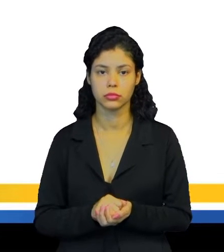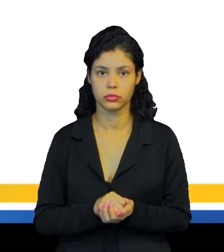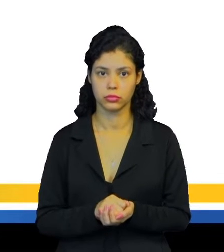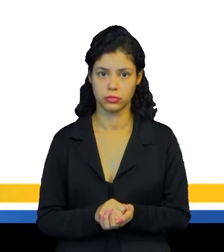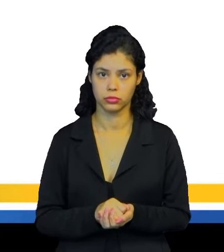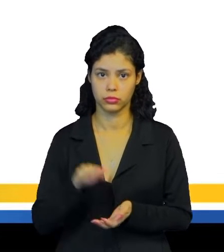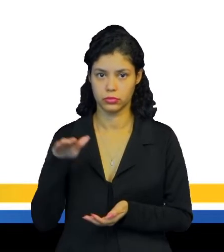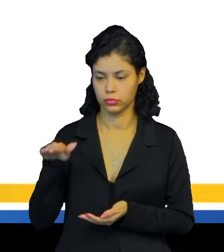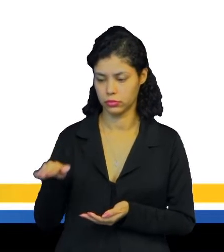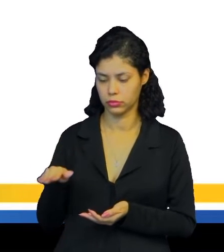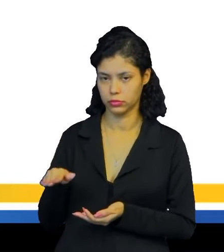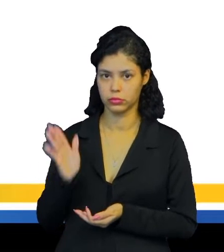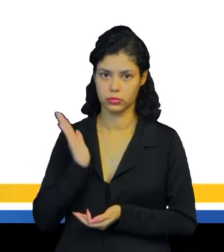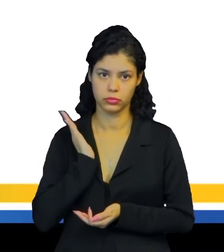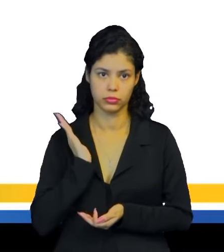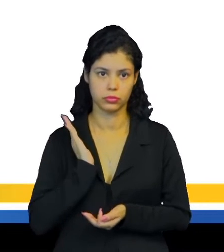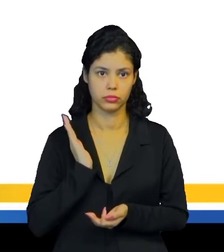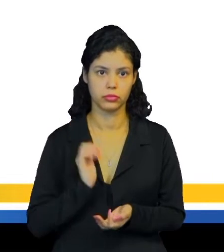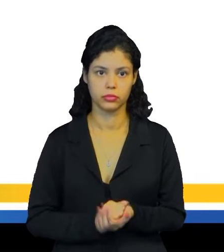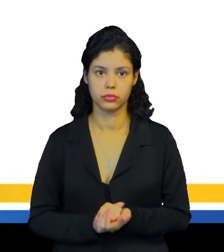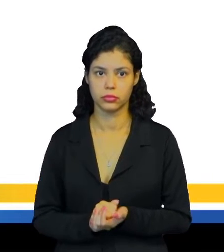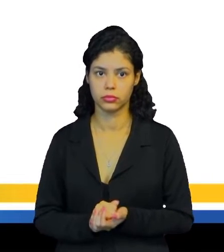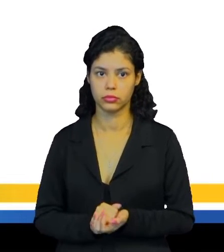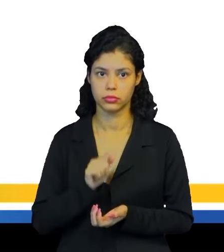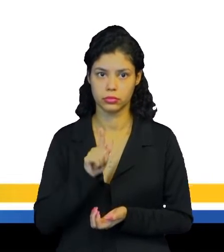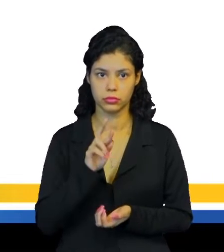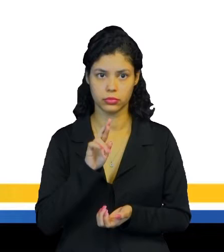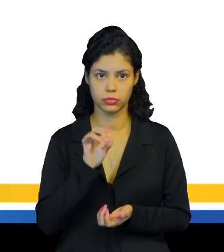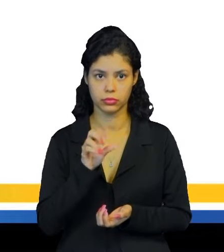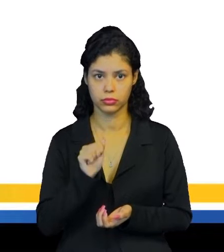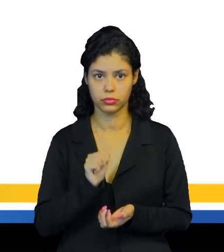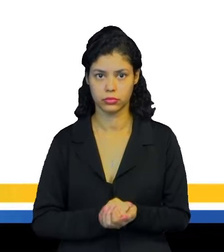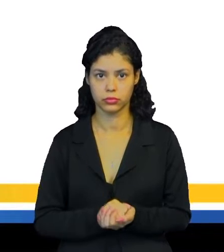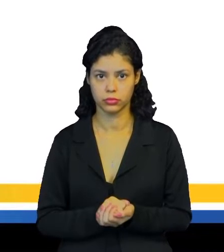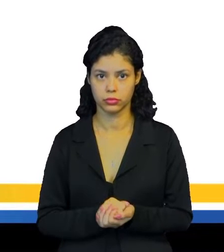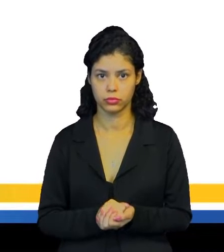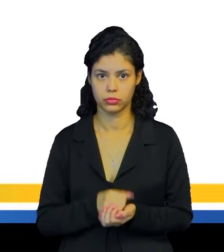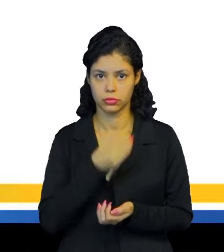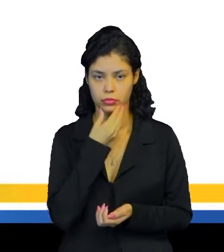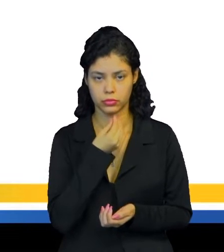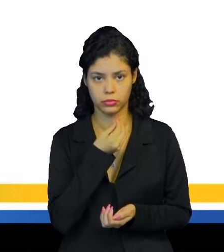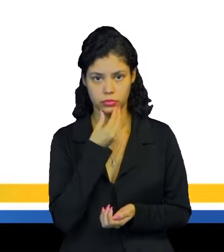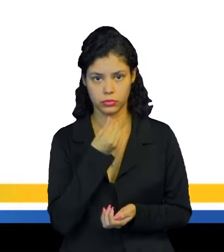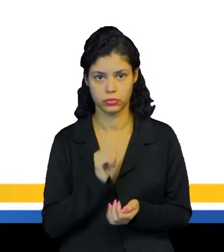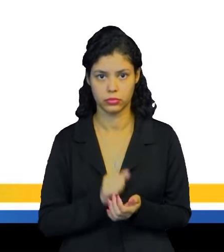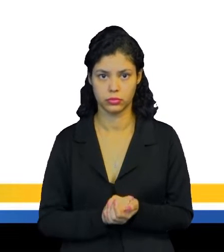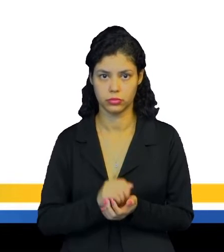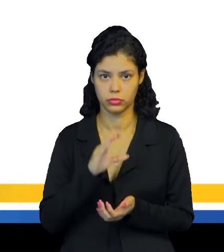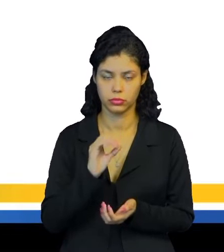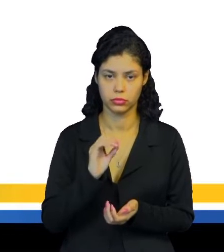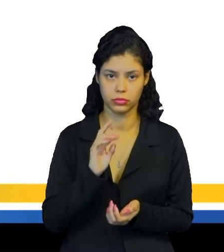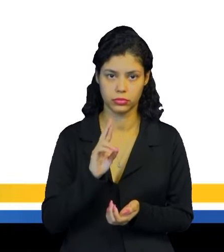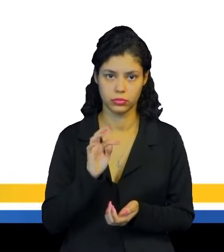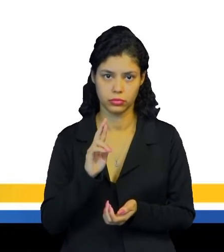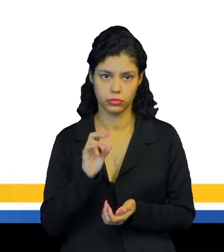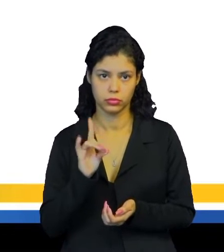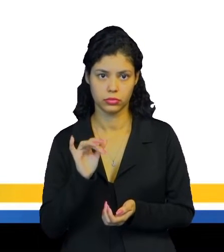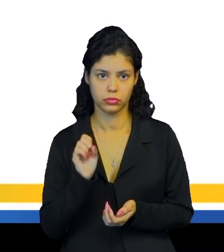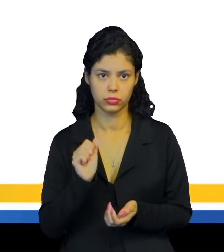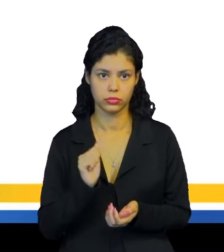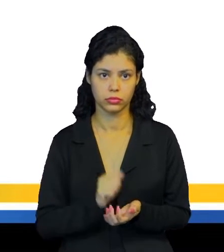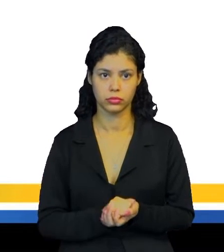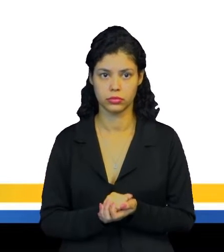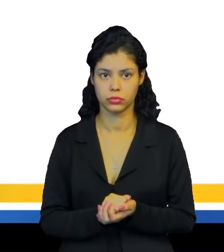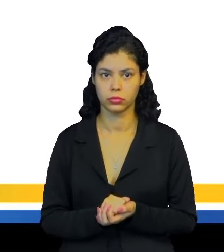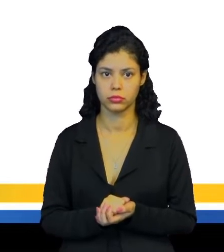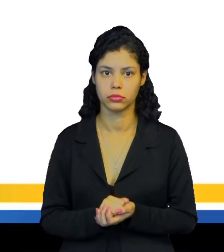Pequenos Burgueses. Nós temos o Gerhard Hauptmann, com os Tecelões. Nós temos